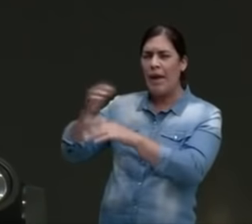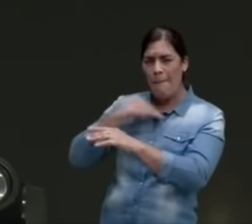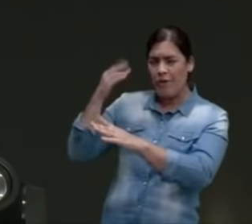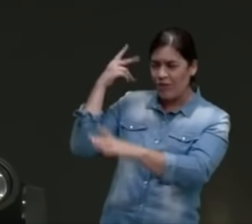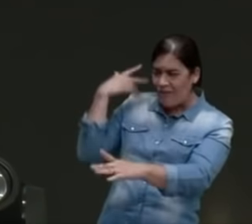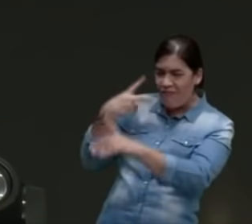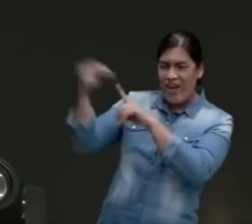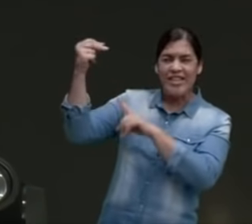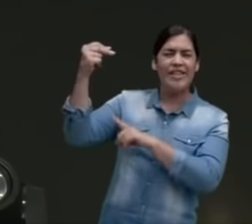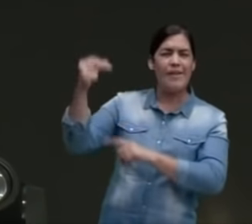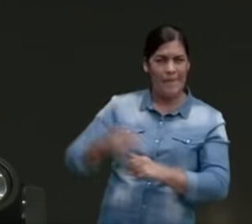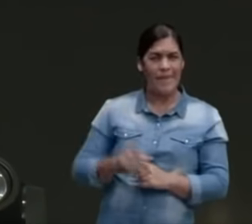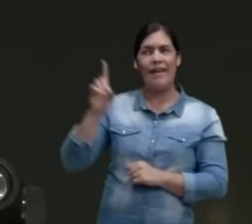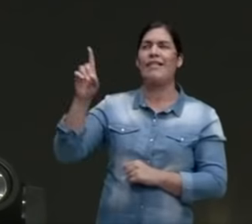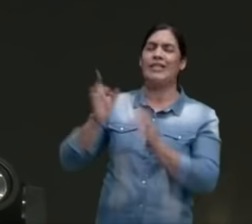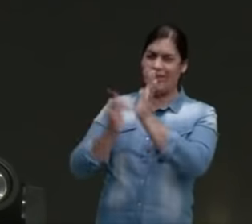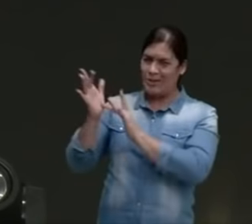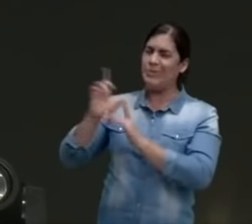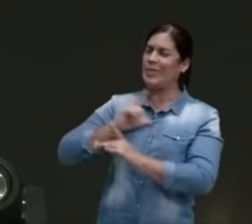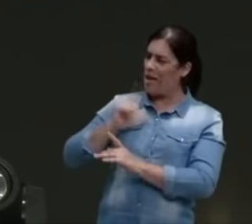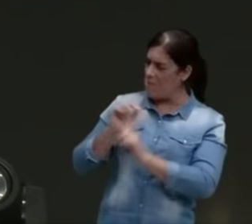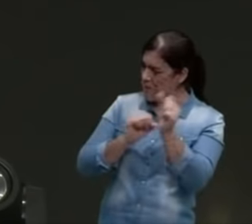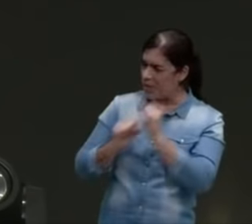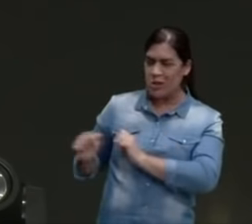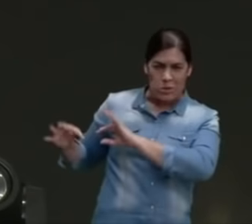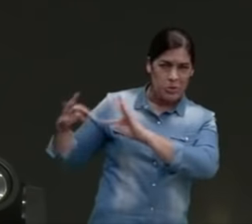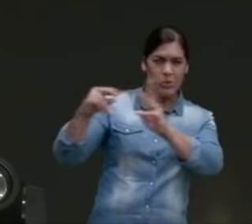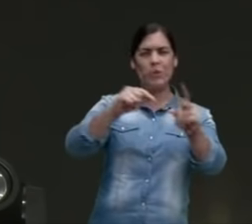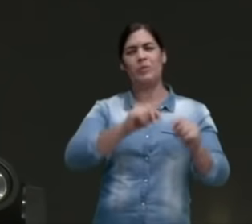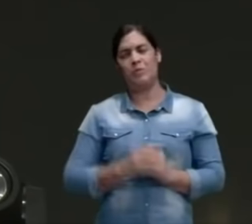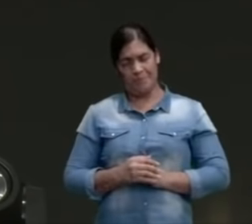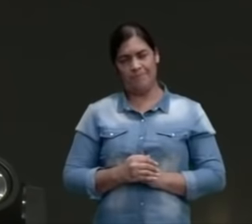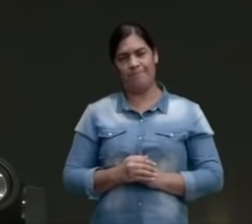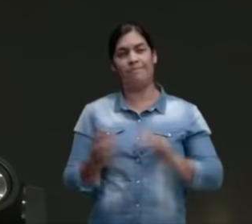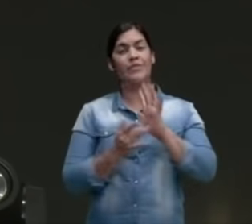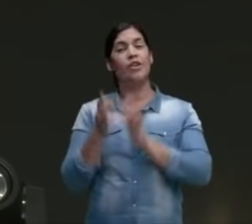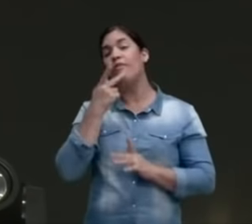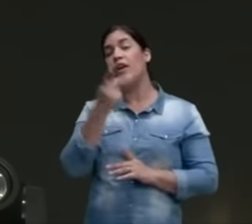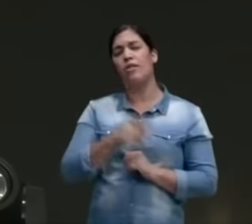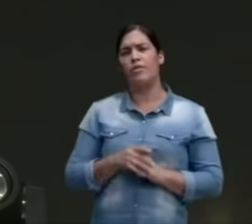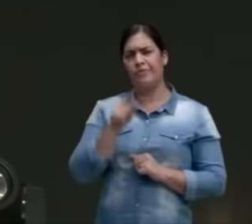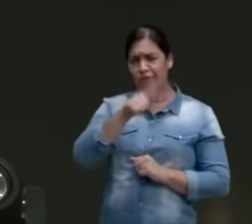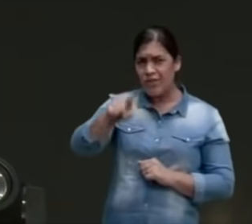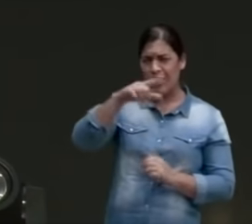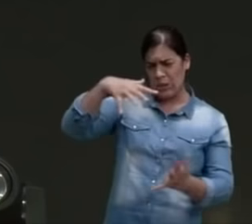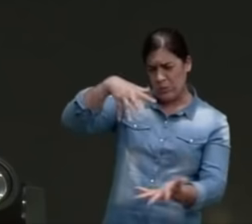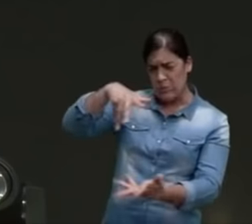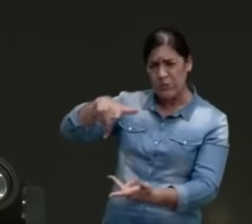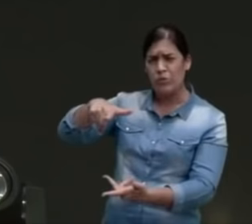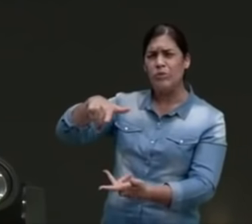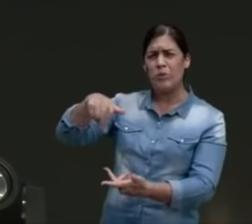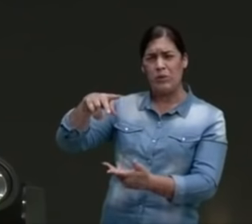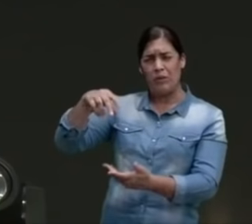E Ele sim tem poder sobre tudo. E Ele disse, olha, No mundo vocês vão ter muitas aflições, mas